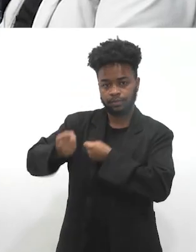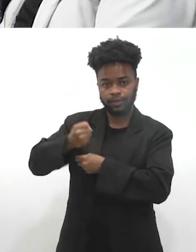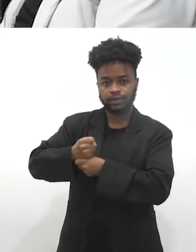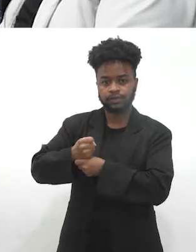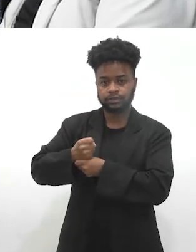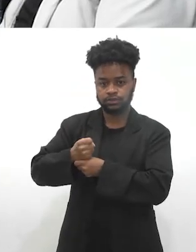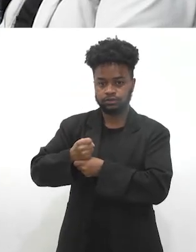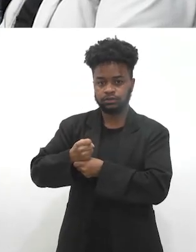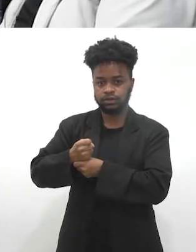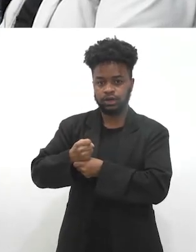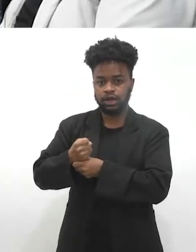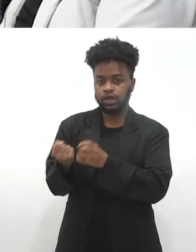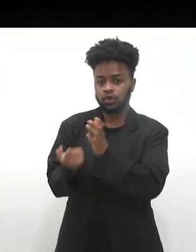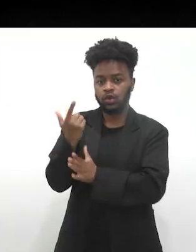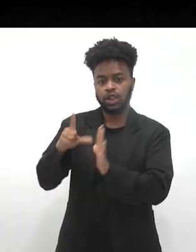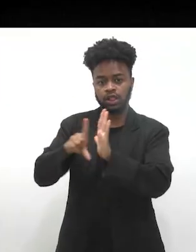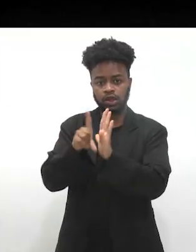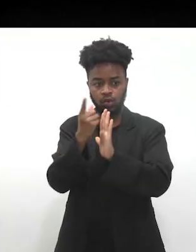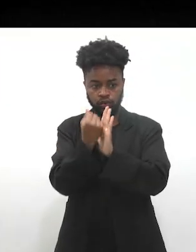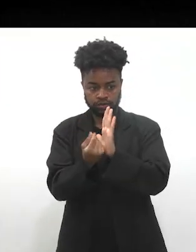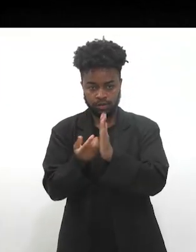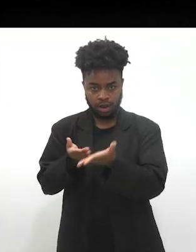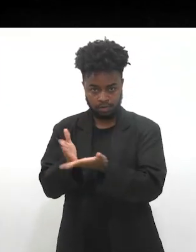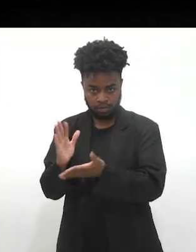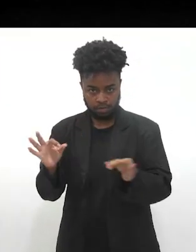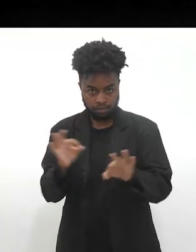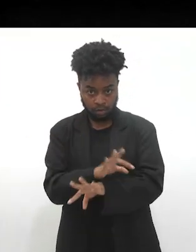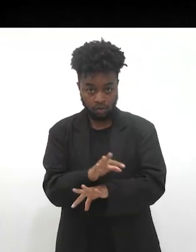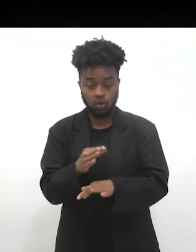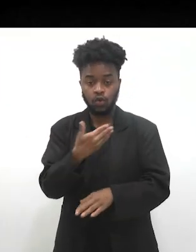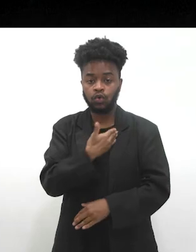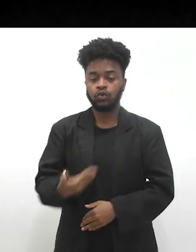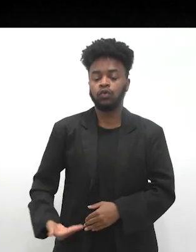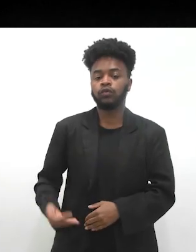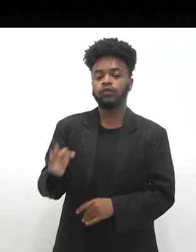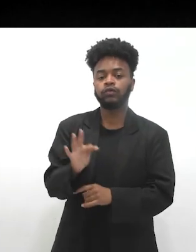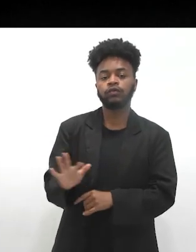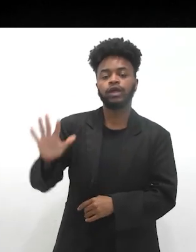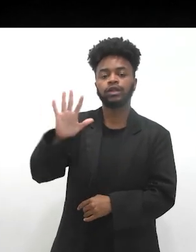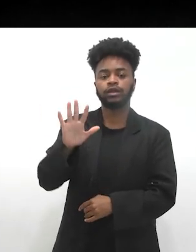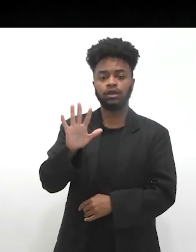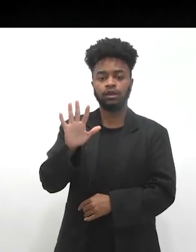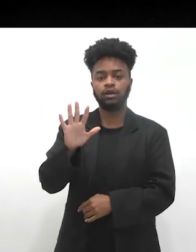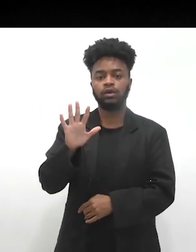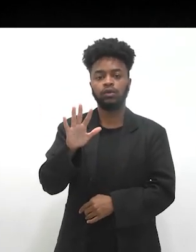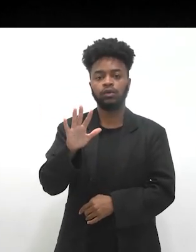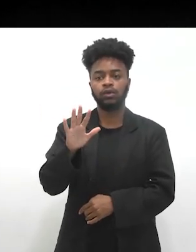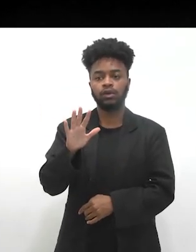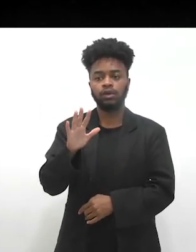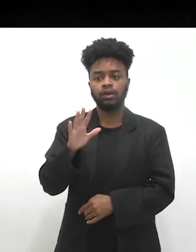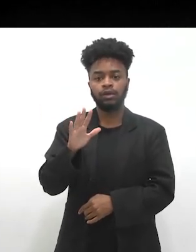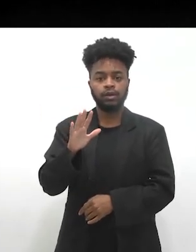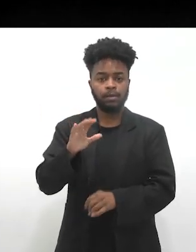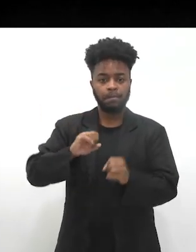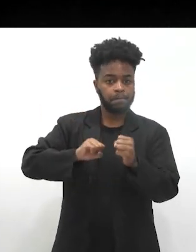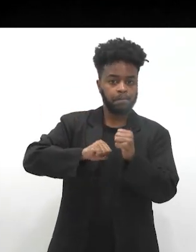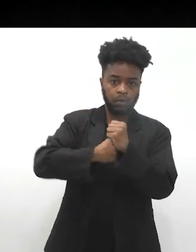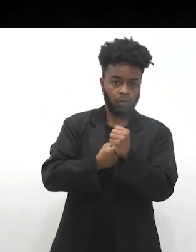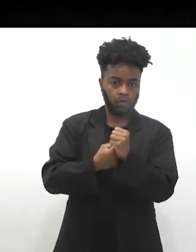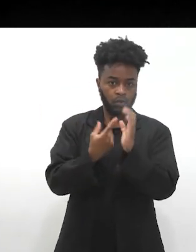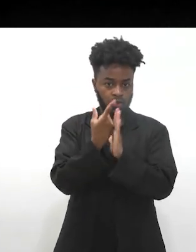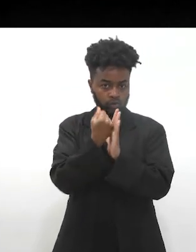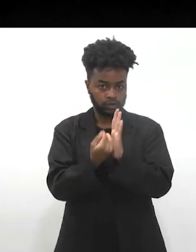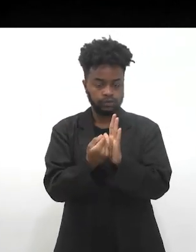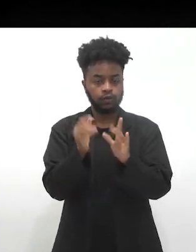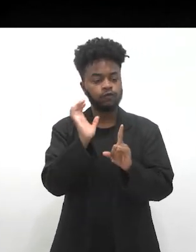ano, assim que a lei orçamentária foi aprovada, o governo federal ele fez um bloqueio no